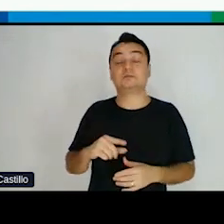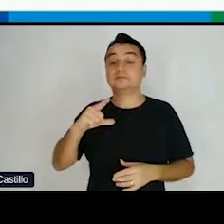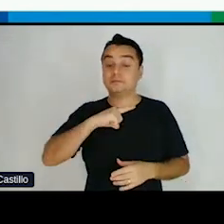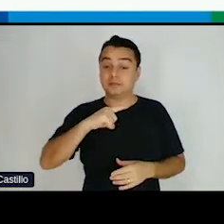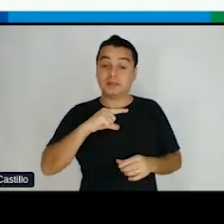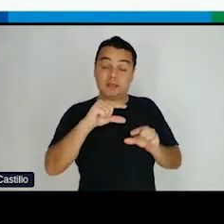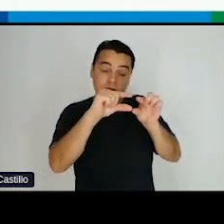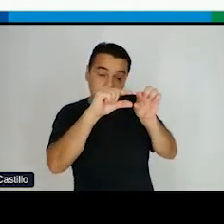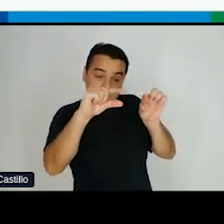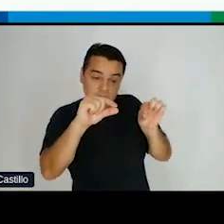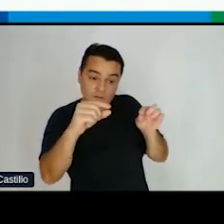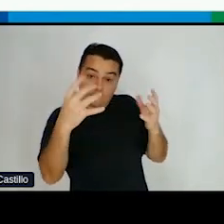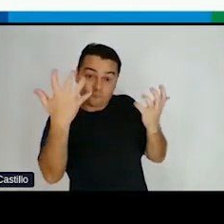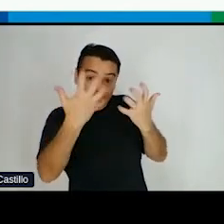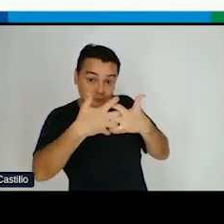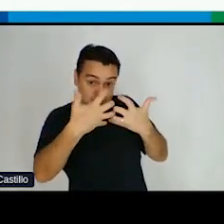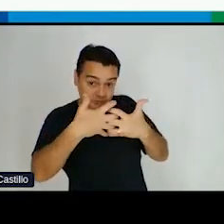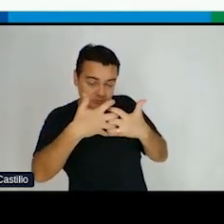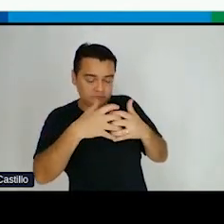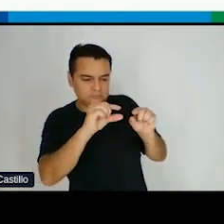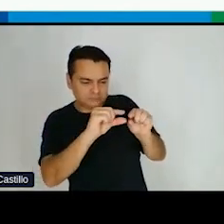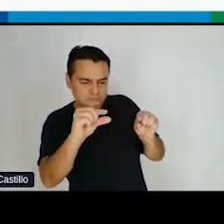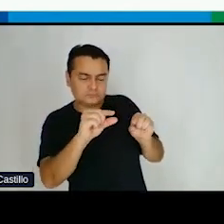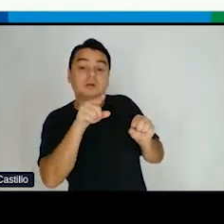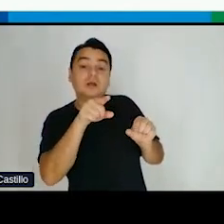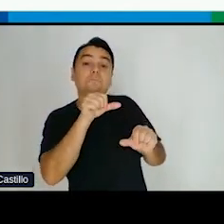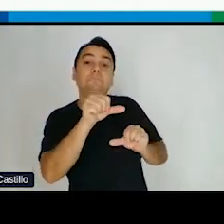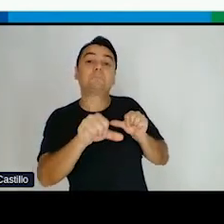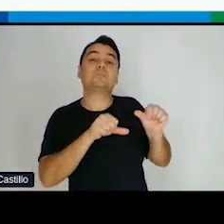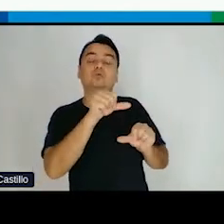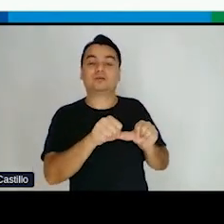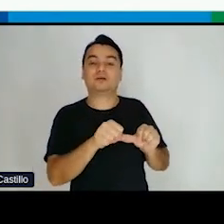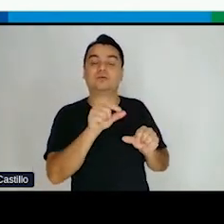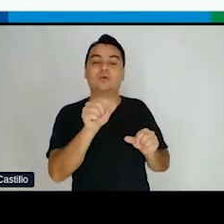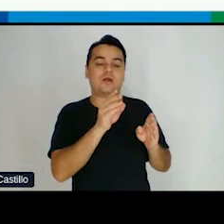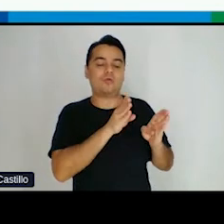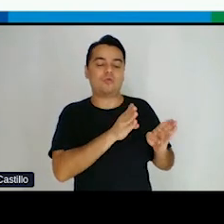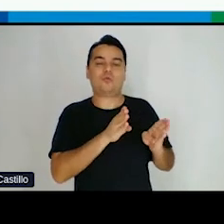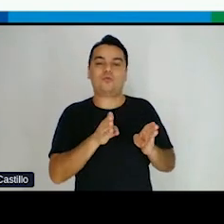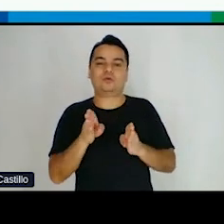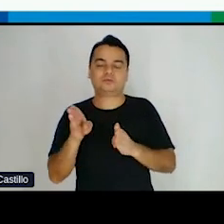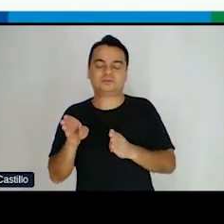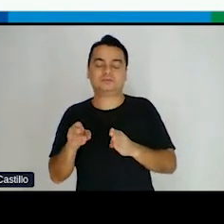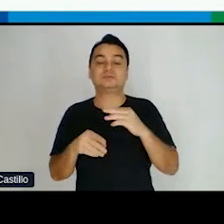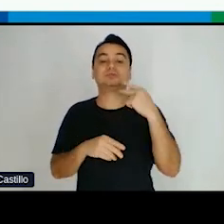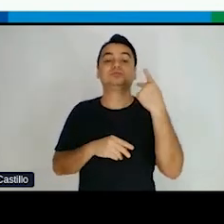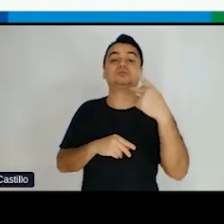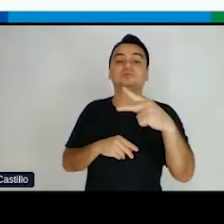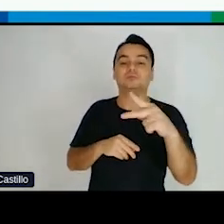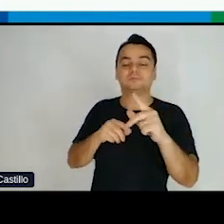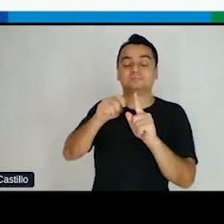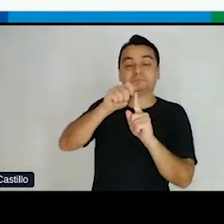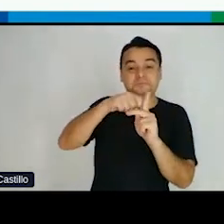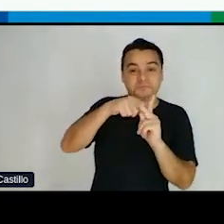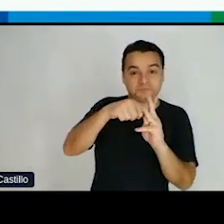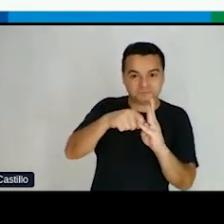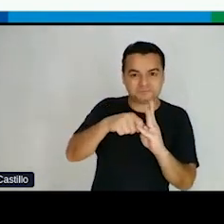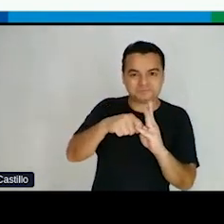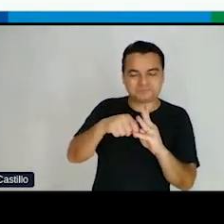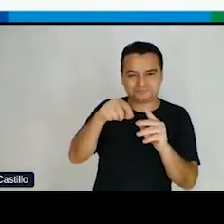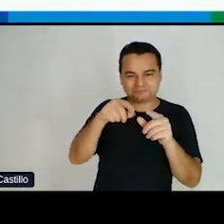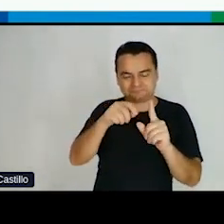nova funcionalidade que daí eles mudam a ordem dos meses, né? Do